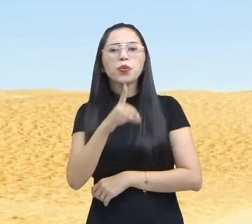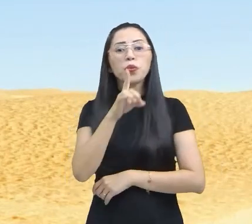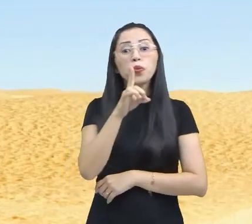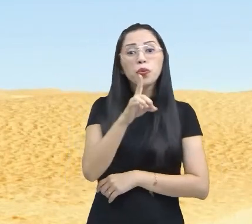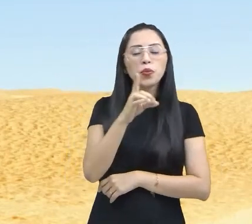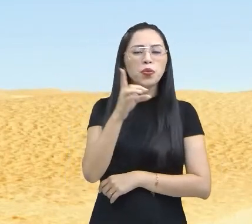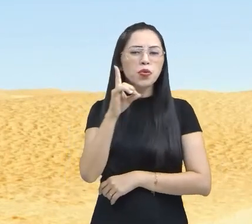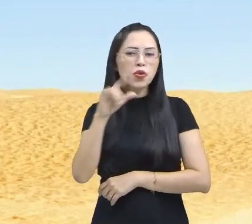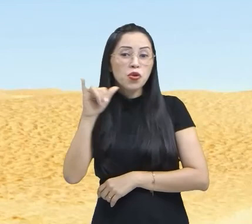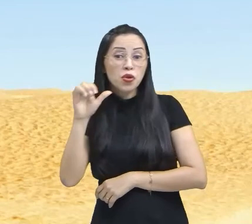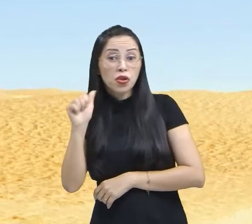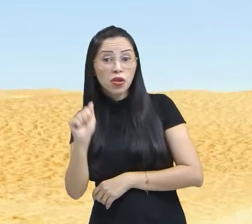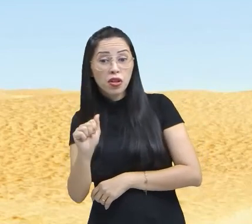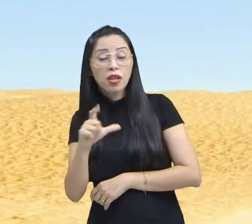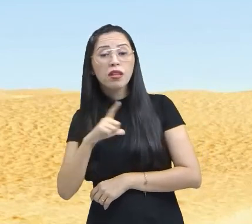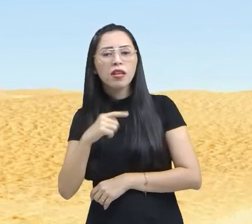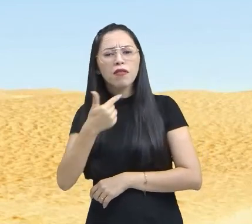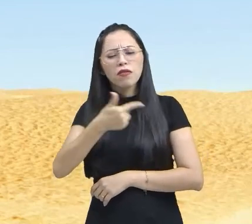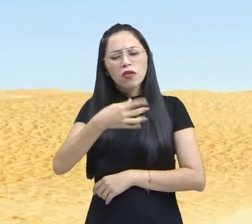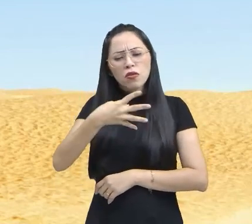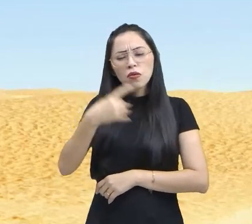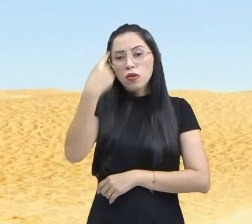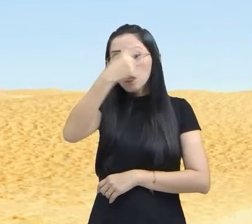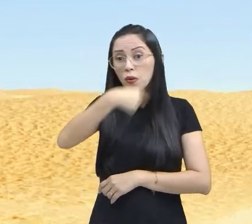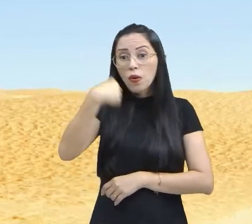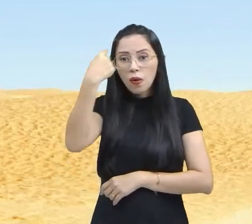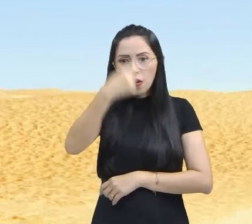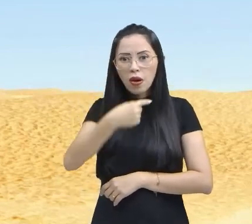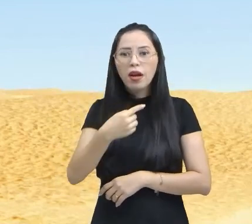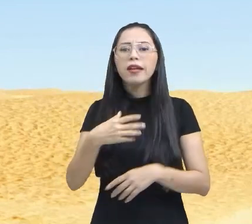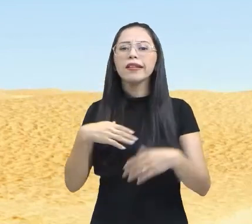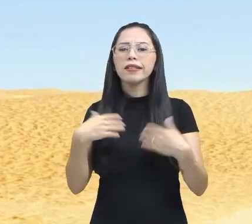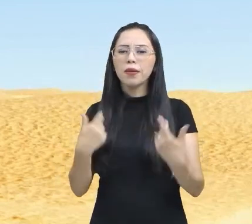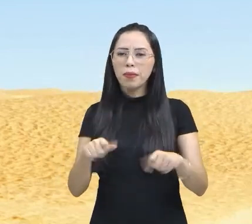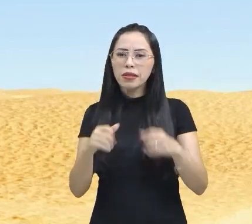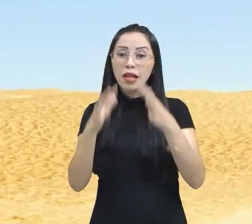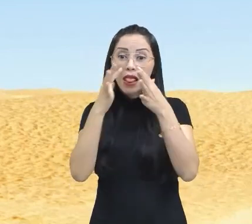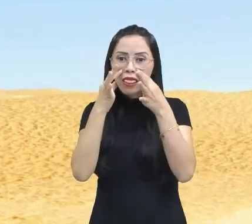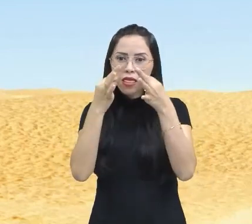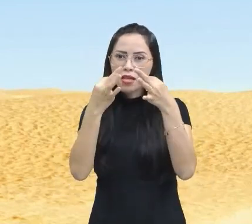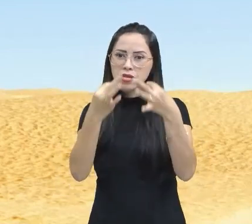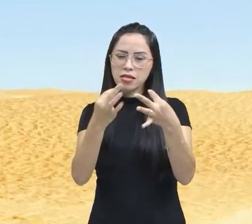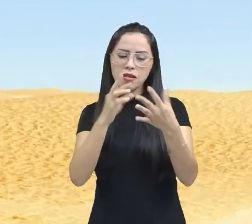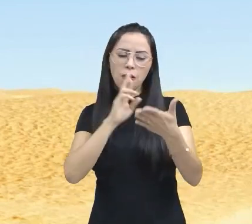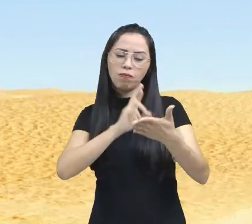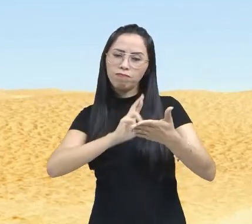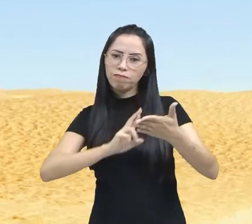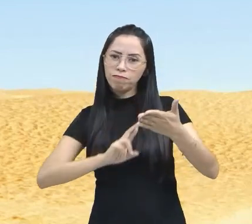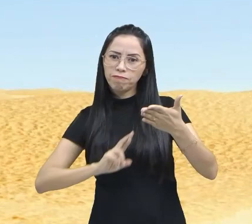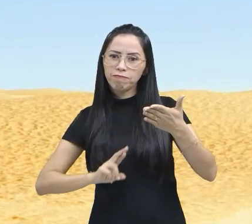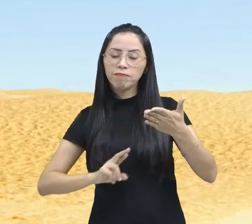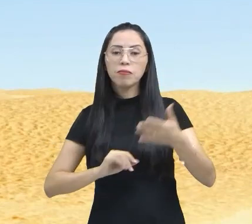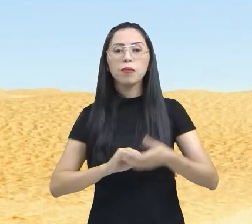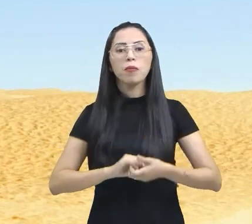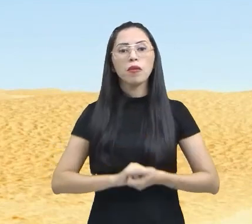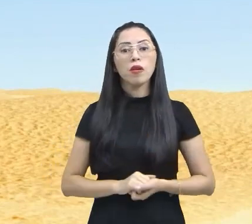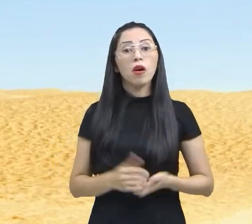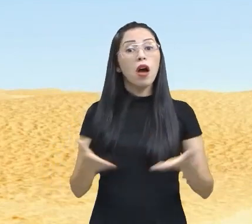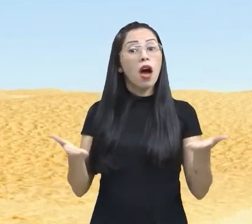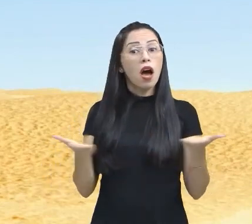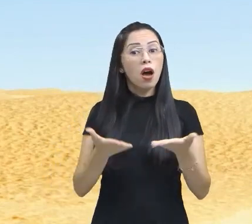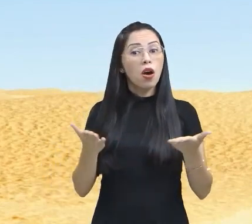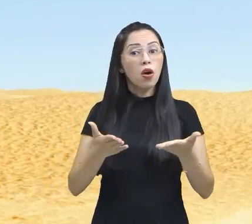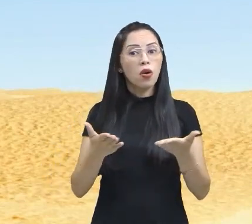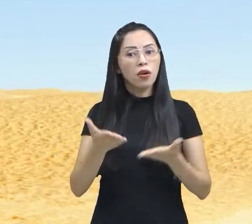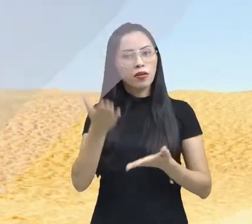e tudo isso tem que ser observado na hora de resolver os problemas, tá certo? Muito bem, vamos então agora às nossas